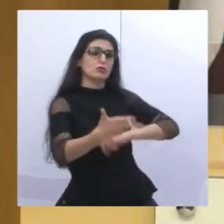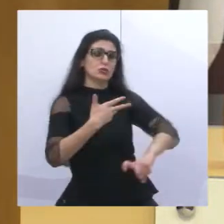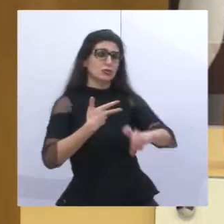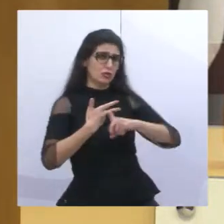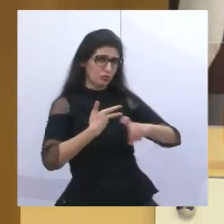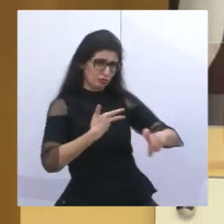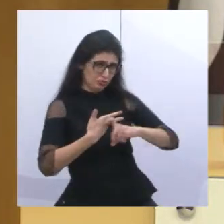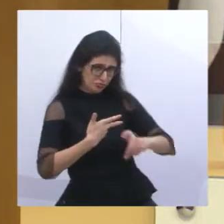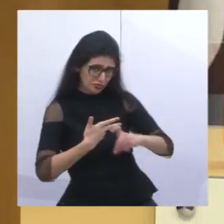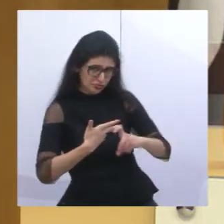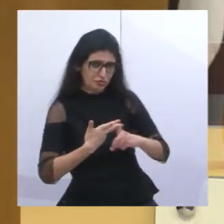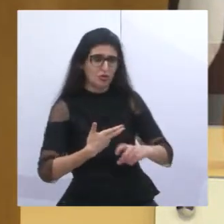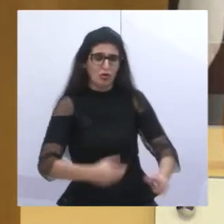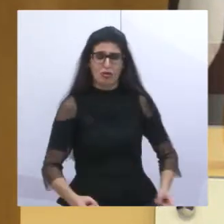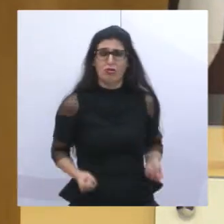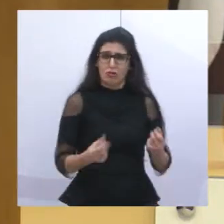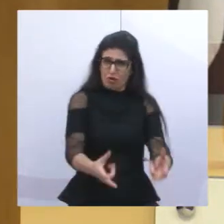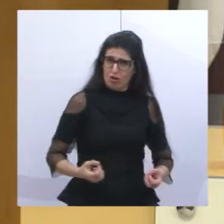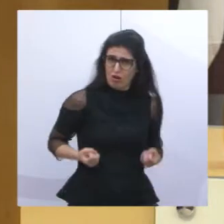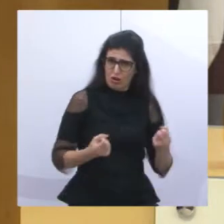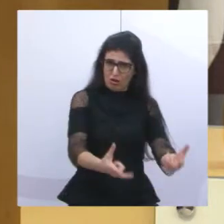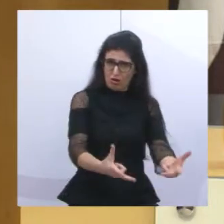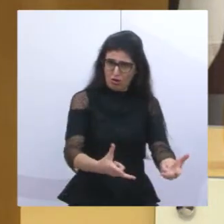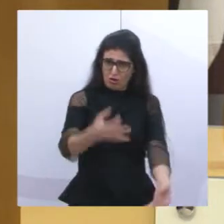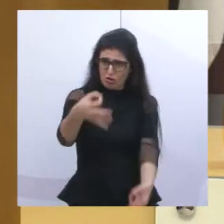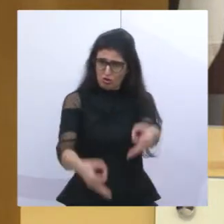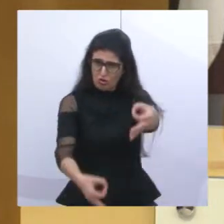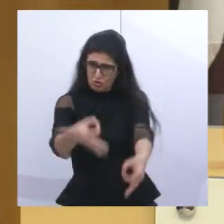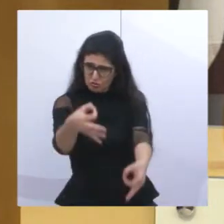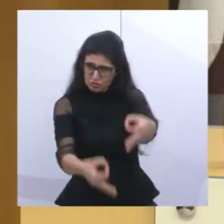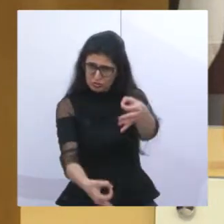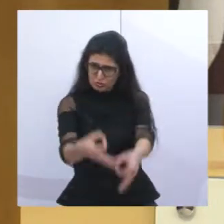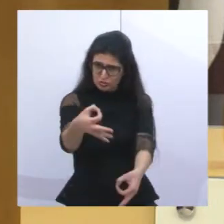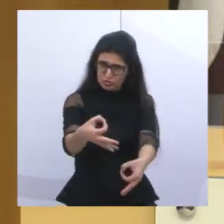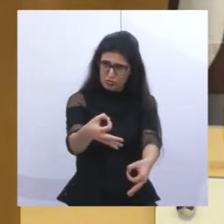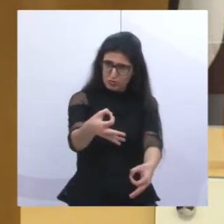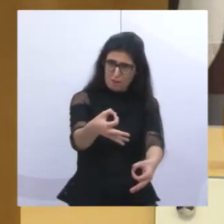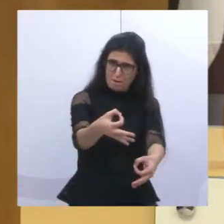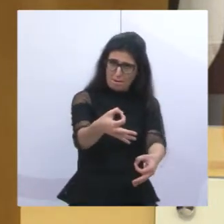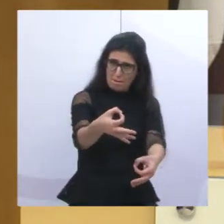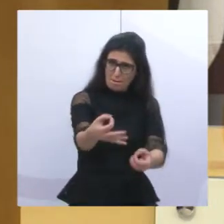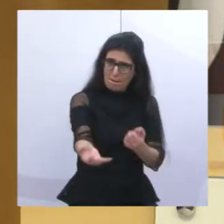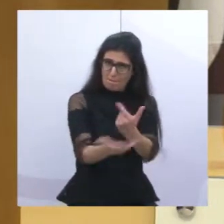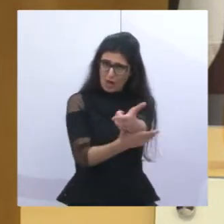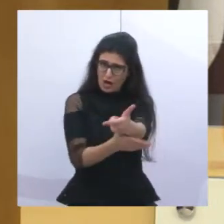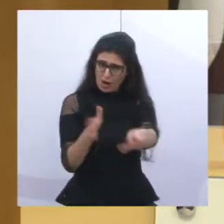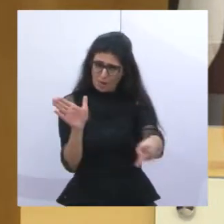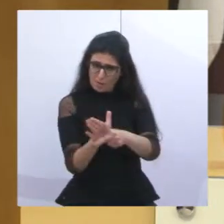seria gastos, ordem judicial para custeio de medicamento.